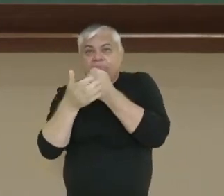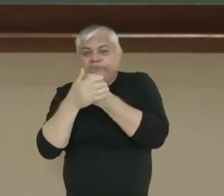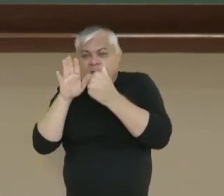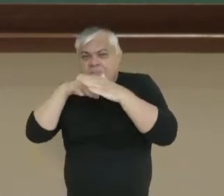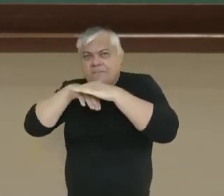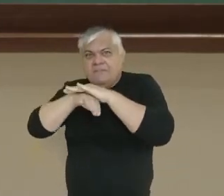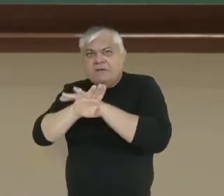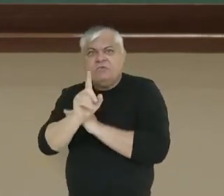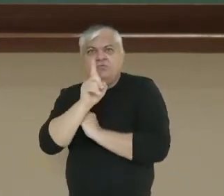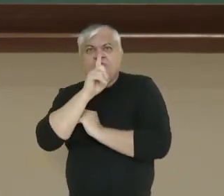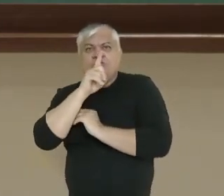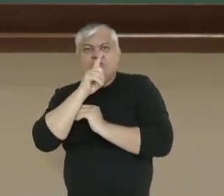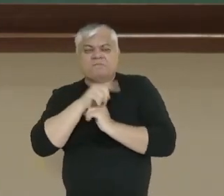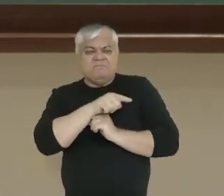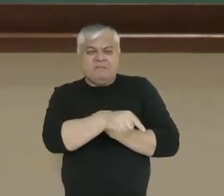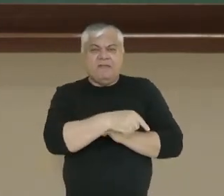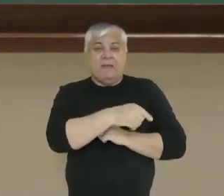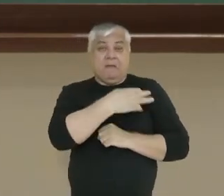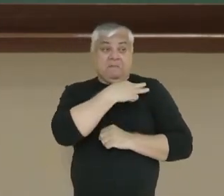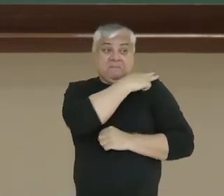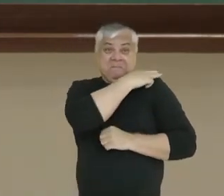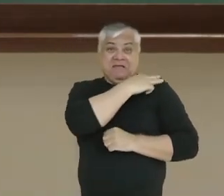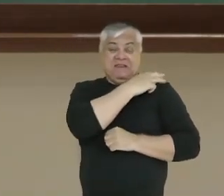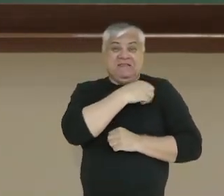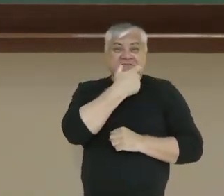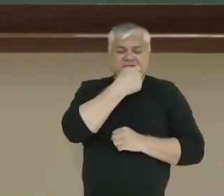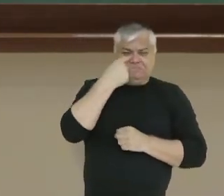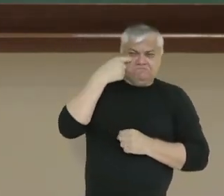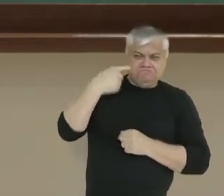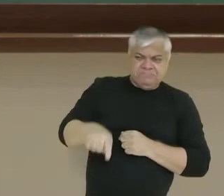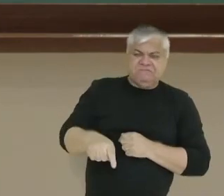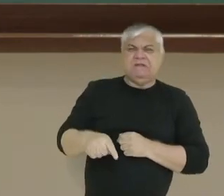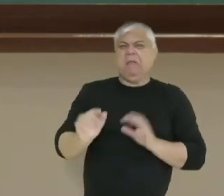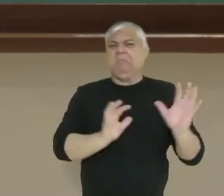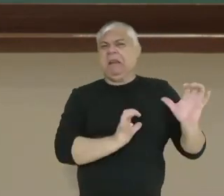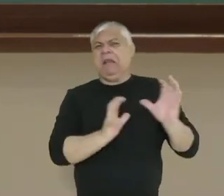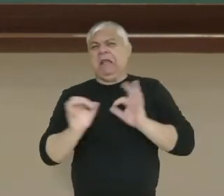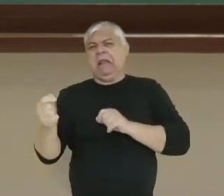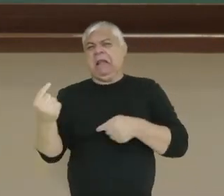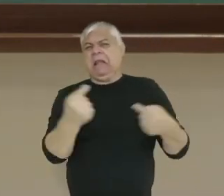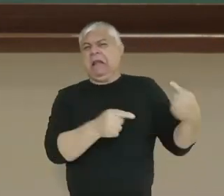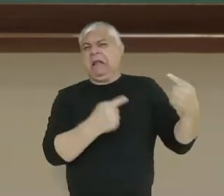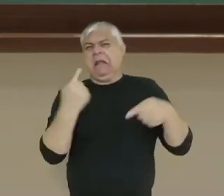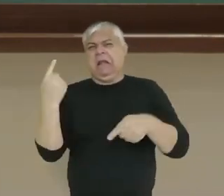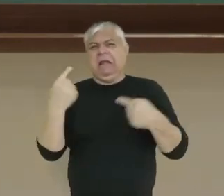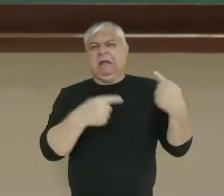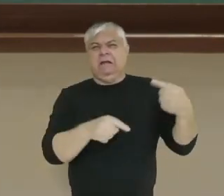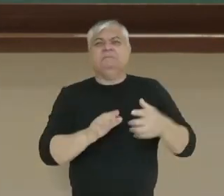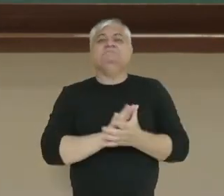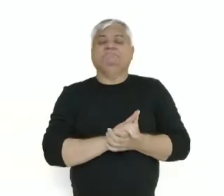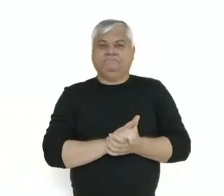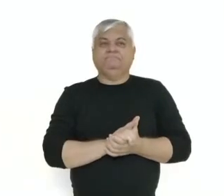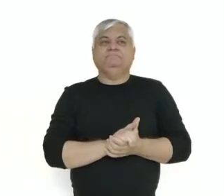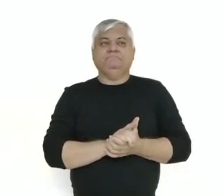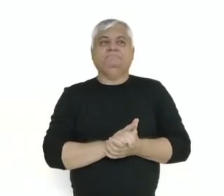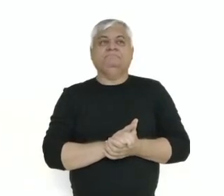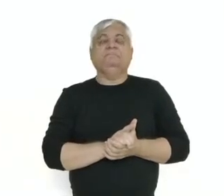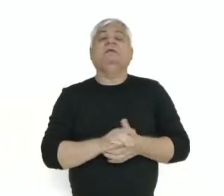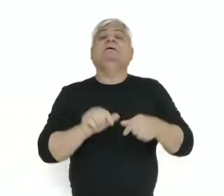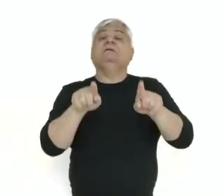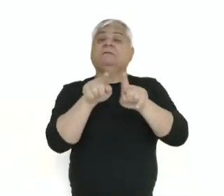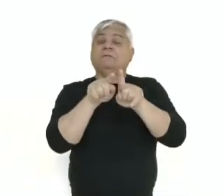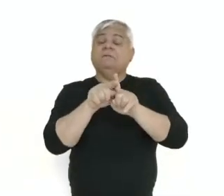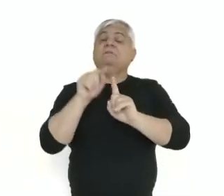que é claro que isso significa que nós tivemos um grande processo de escravidão existindo dentro do estado do Paraná. E no Paraná o